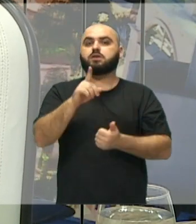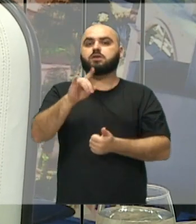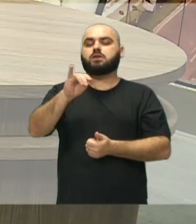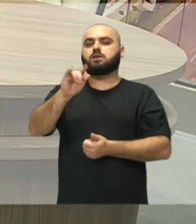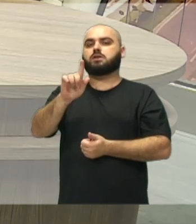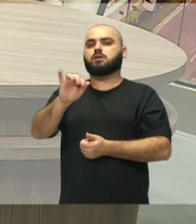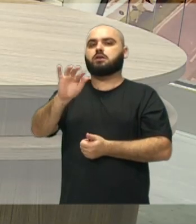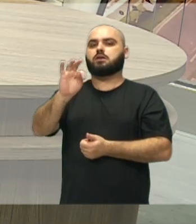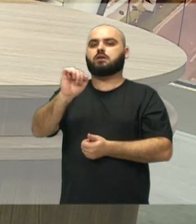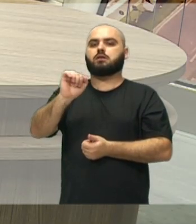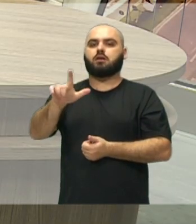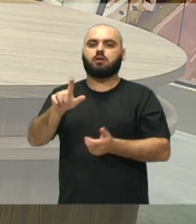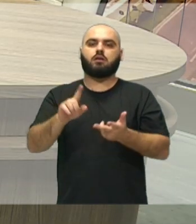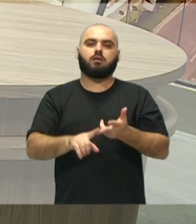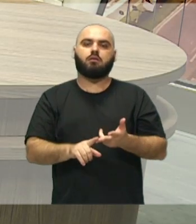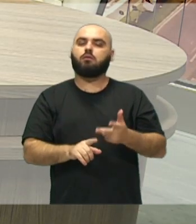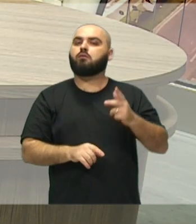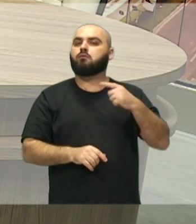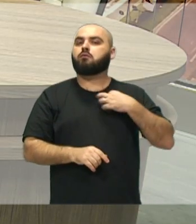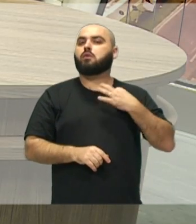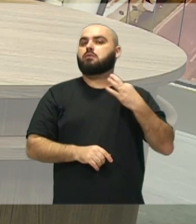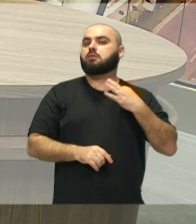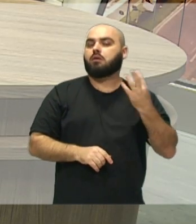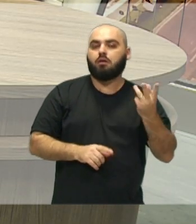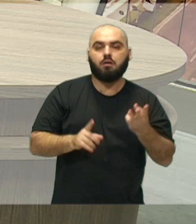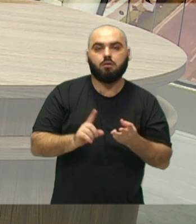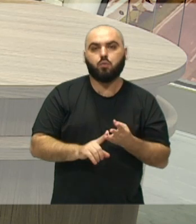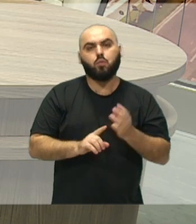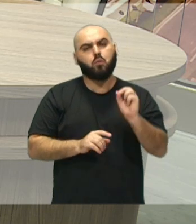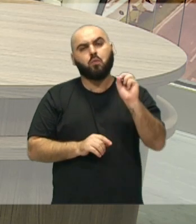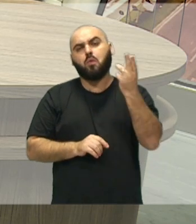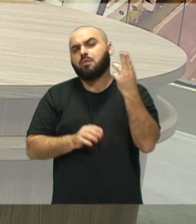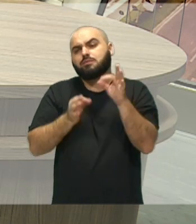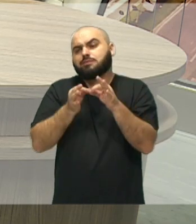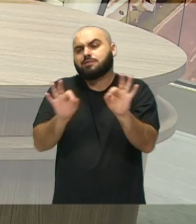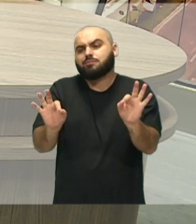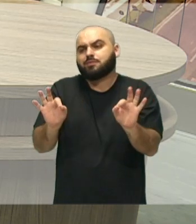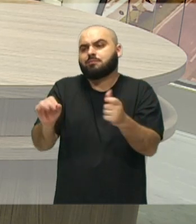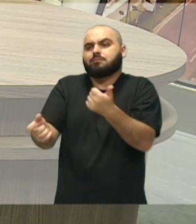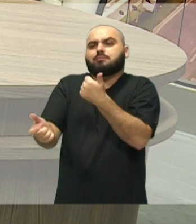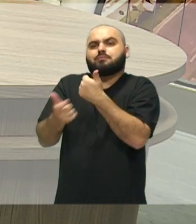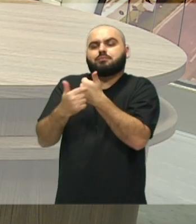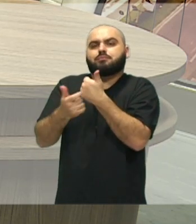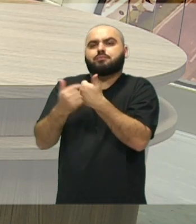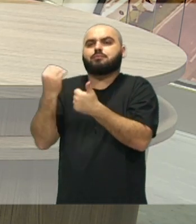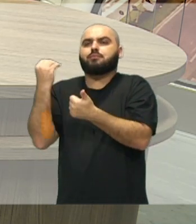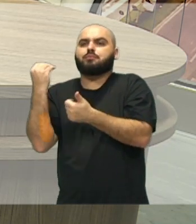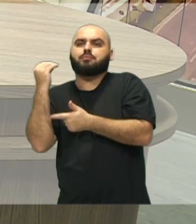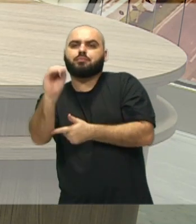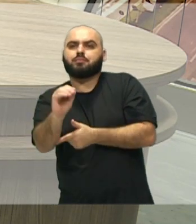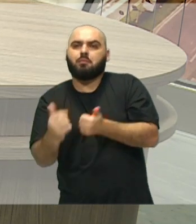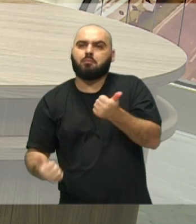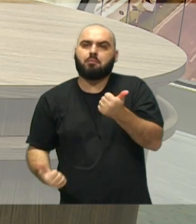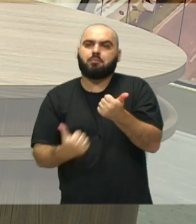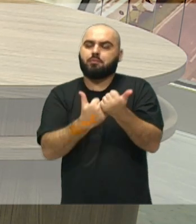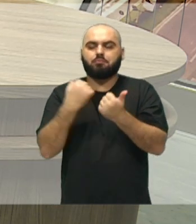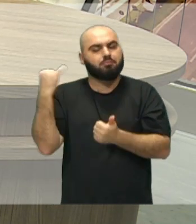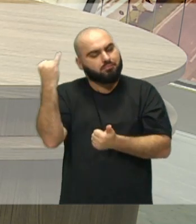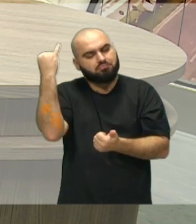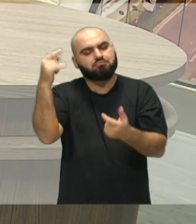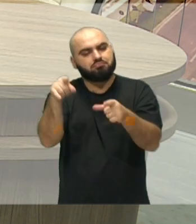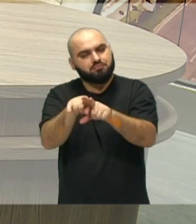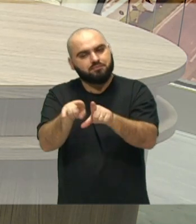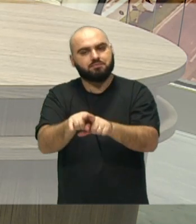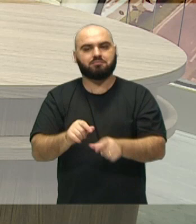apoiador financeiro, pode ser o voluntário, ou simplesmente de estar lá curtindo, mandando uma mensagem de apoio, isso é importante para a gente